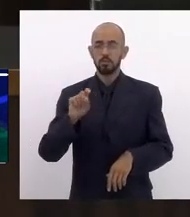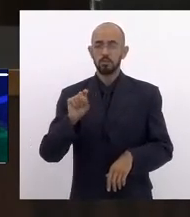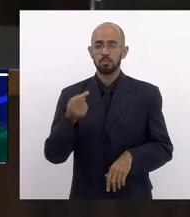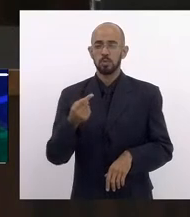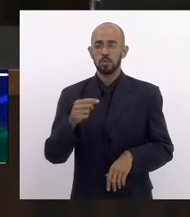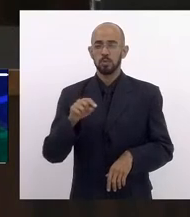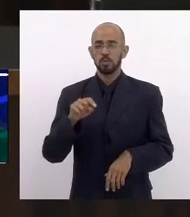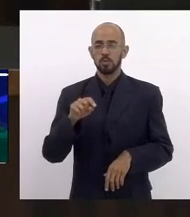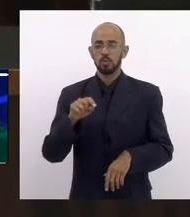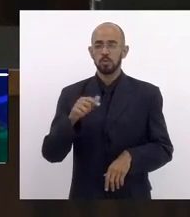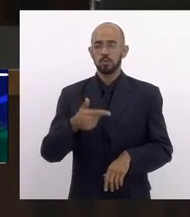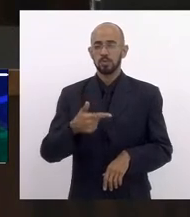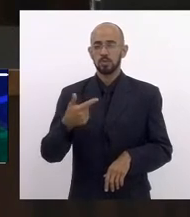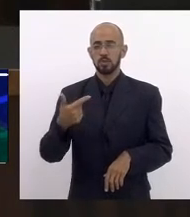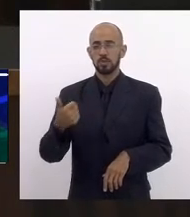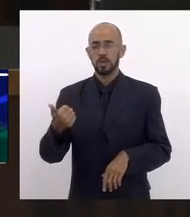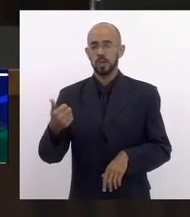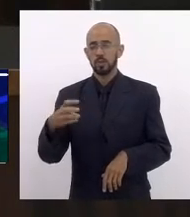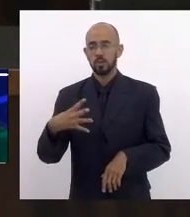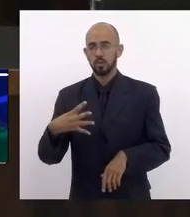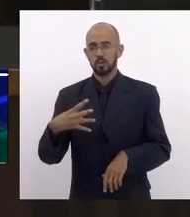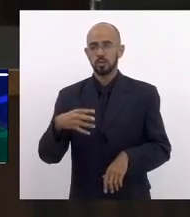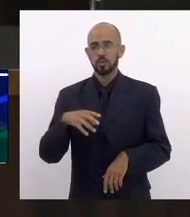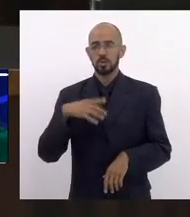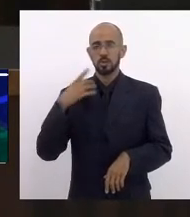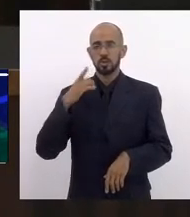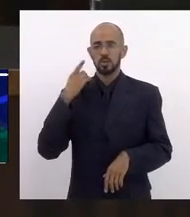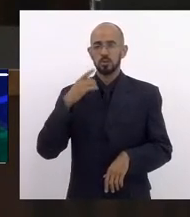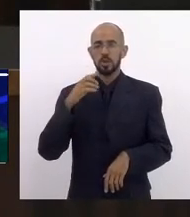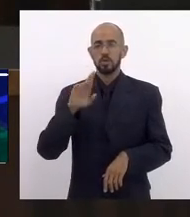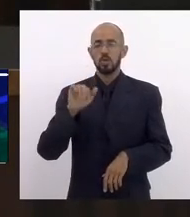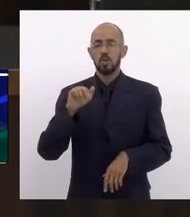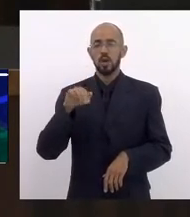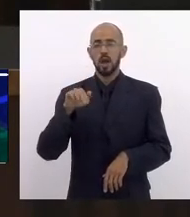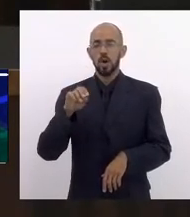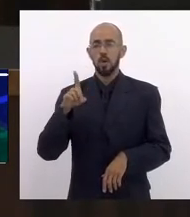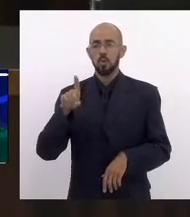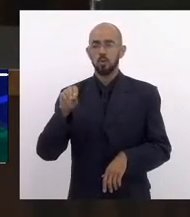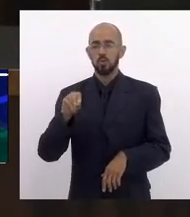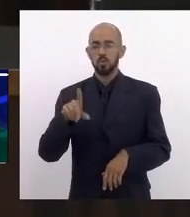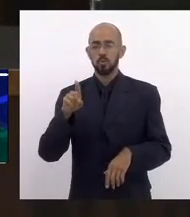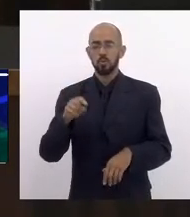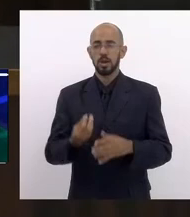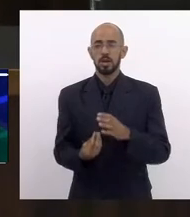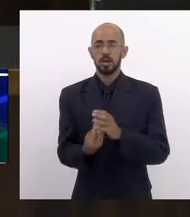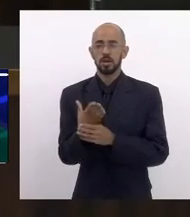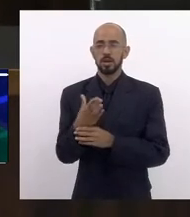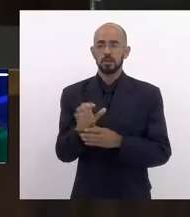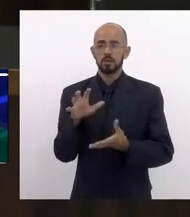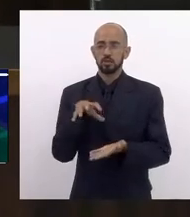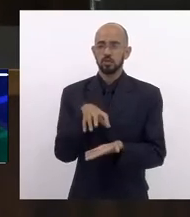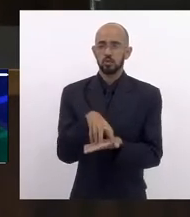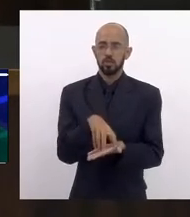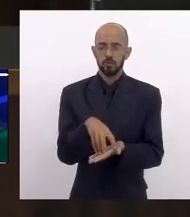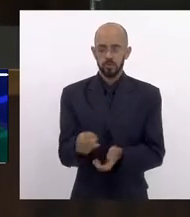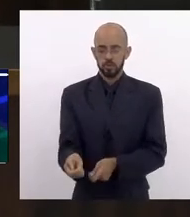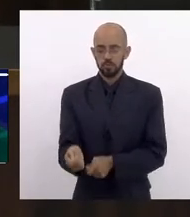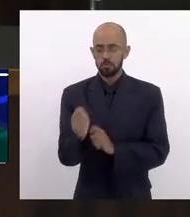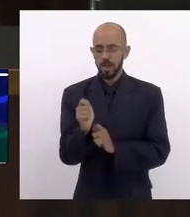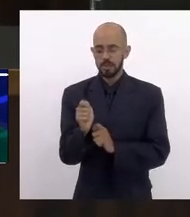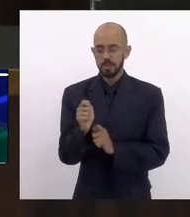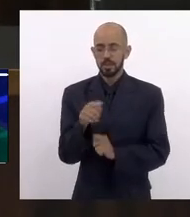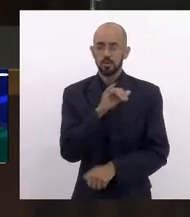5.114/2021, de autoria do deputado Ronaldo Quieta, que dispõe sobre a implantação de um complexo pesqueiro no Estado do Rio de